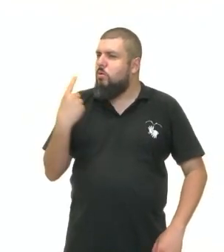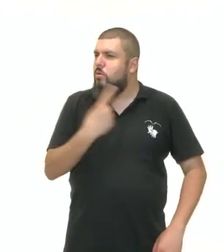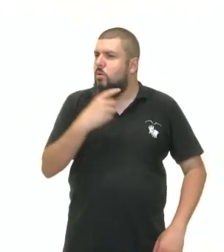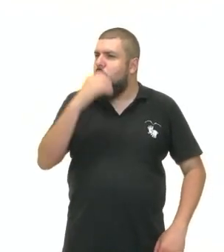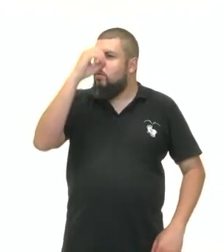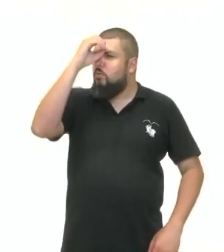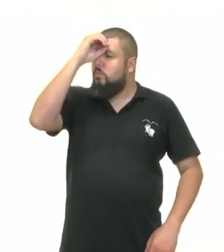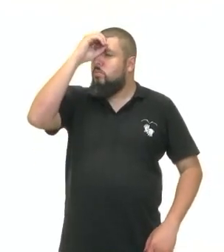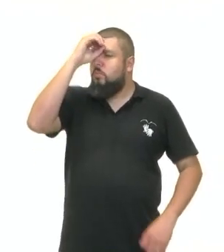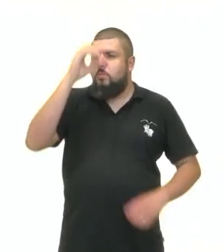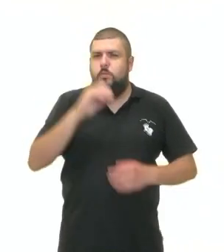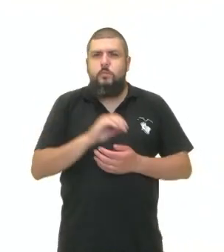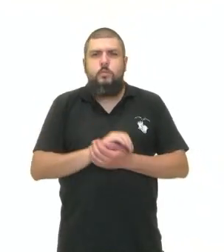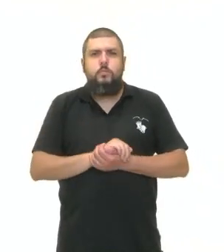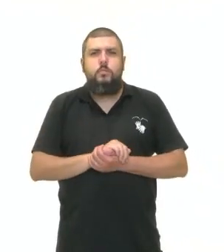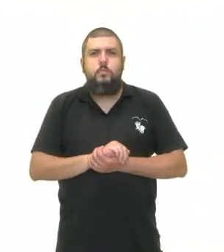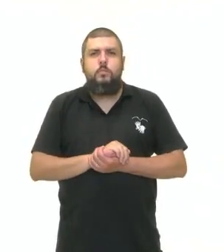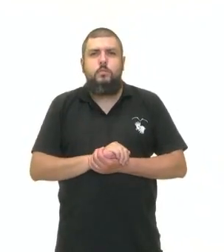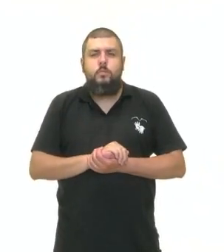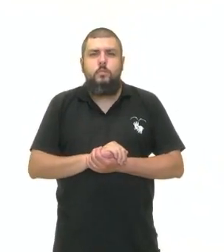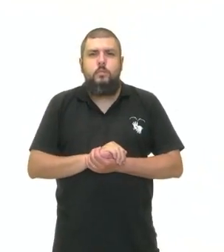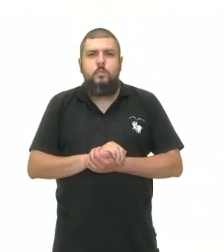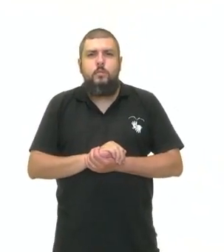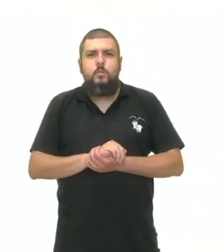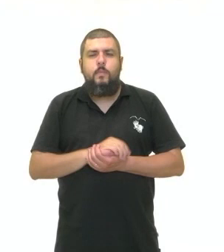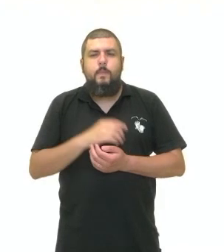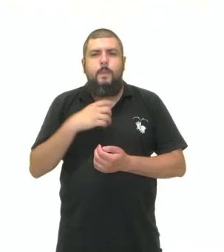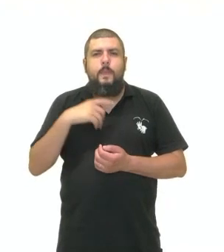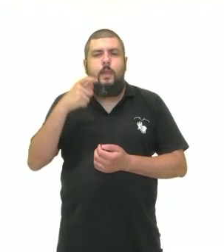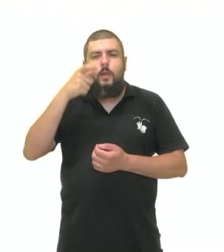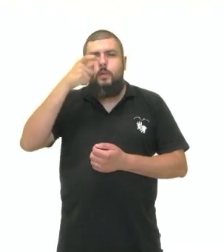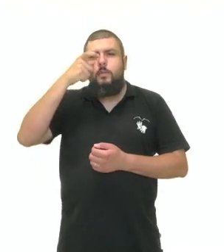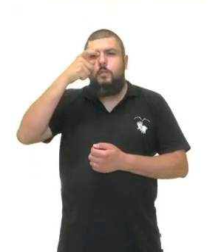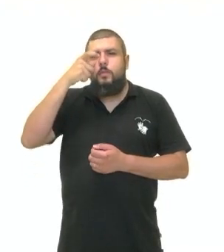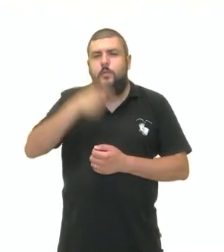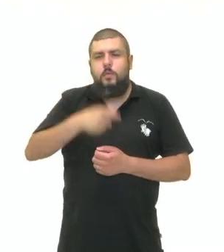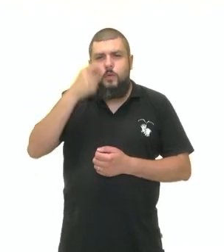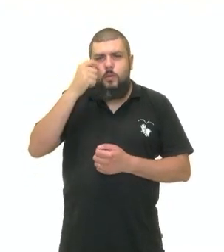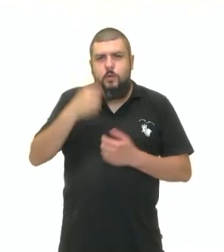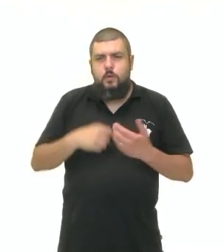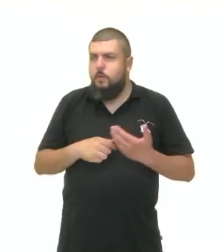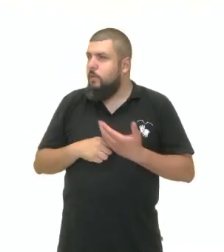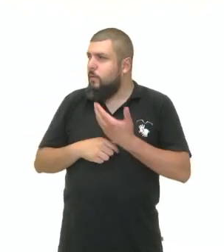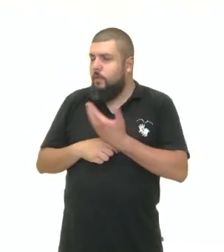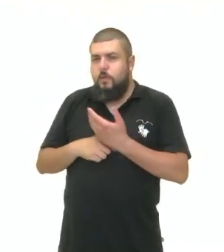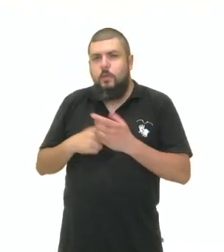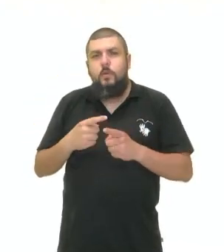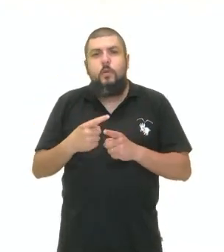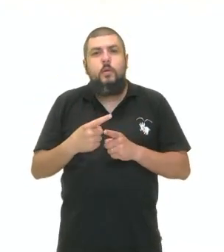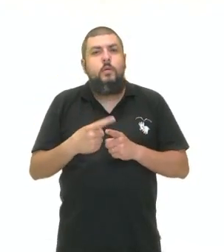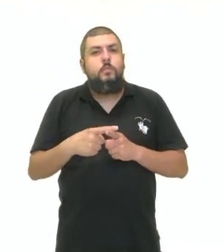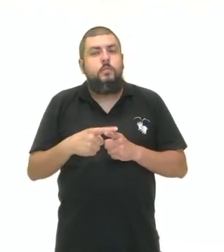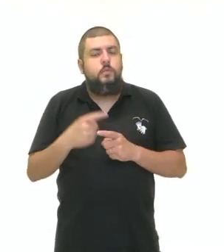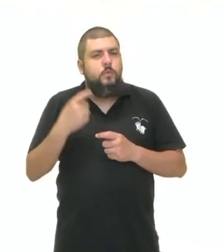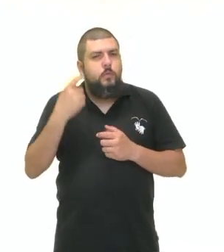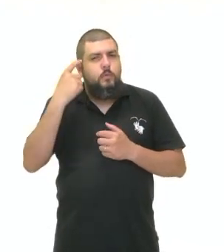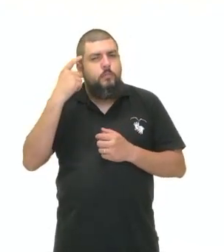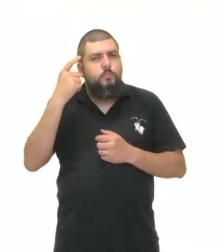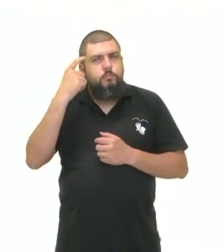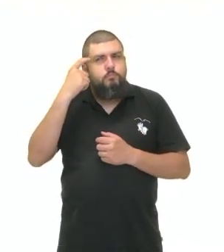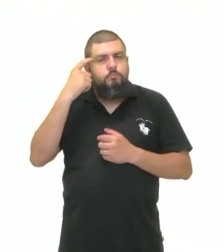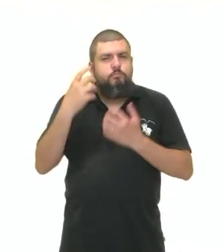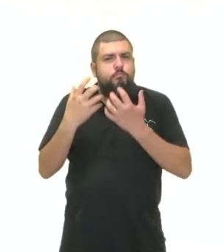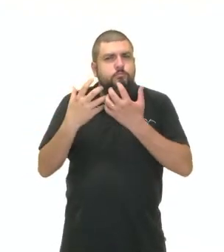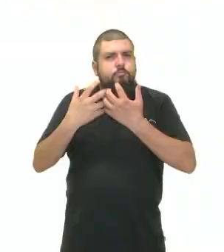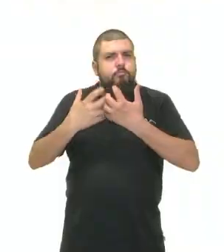muitíssimo interessante essa questão aqui, pessoal, porque traz uma reflexão que a gente mesmo,